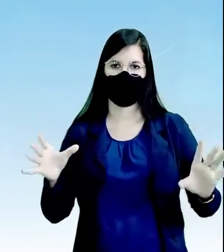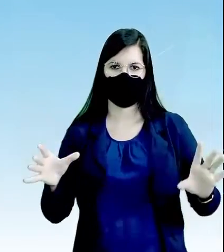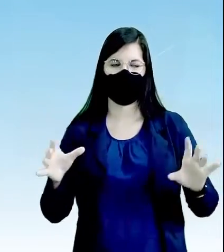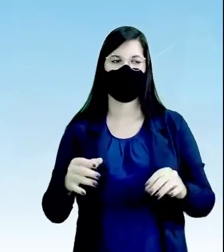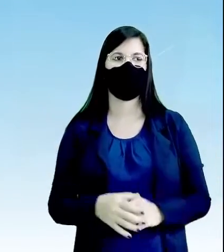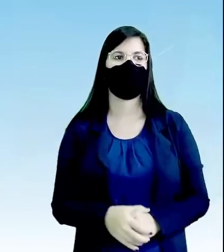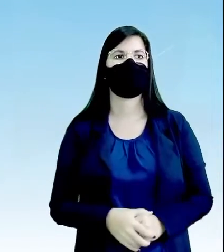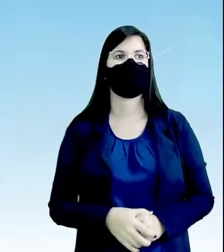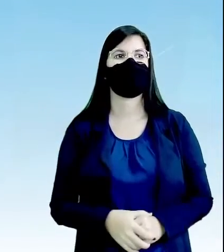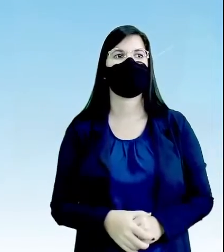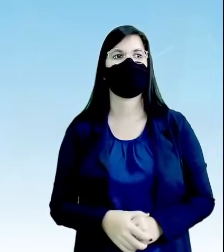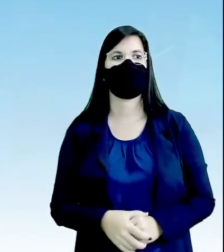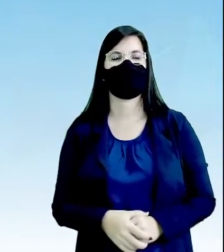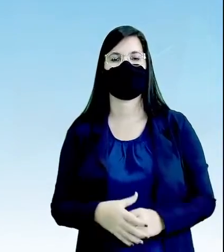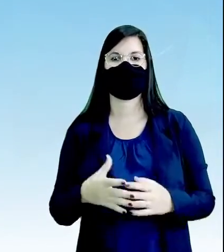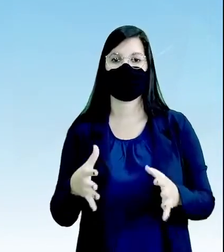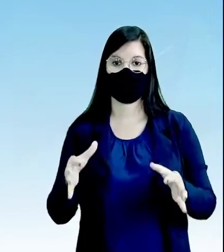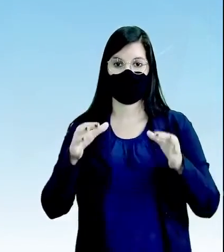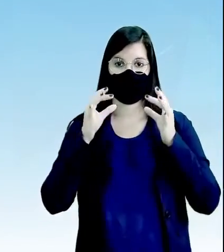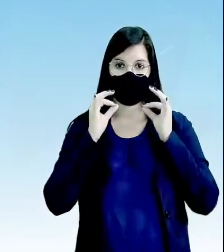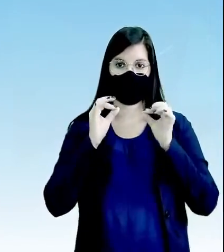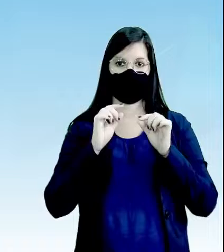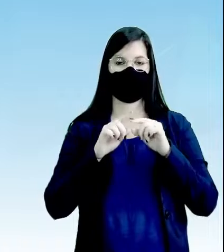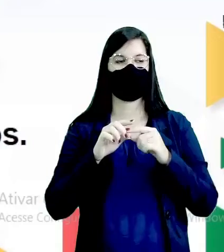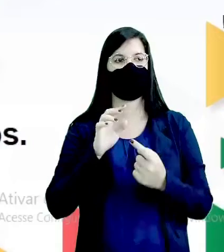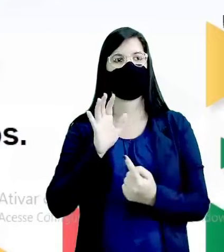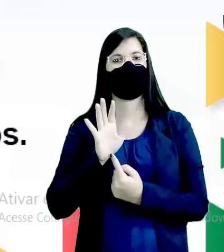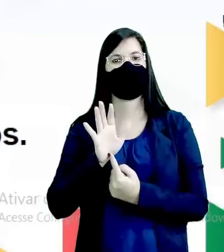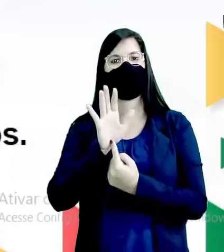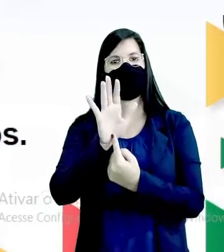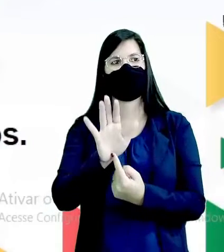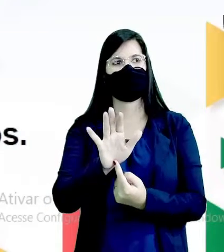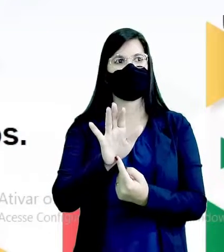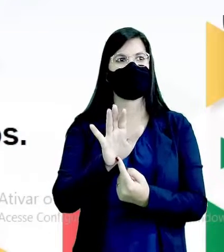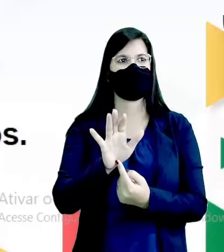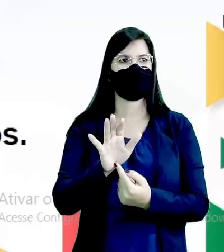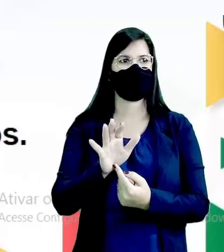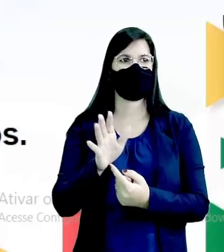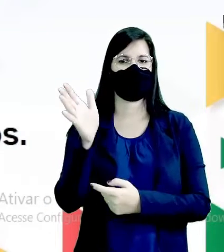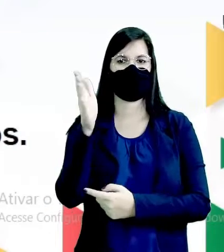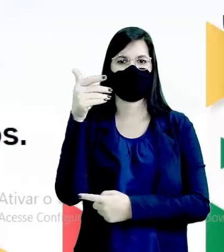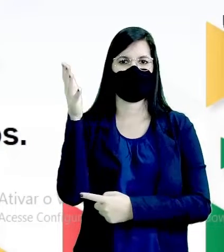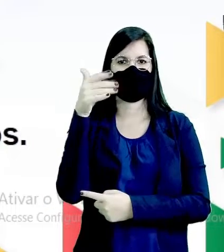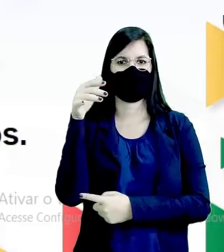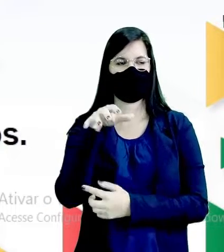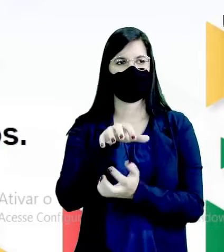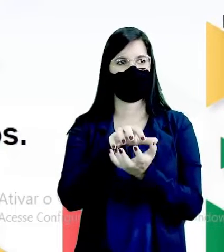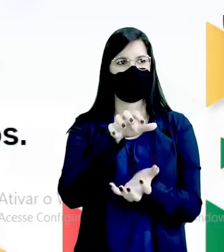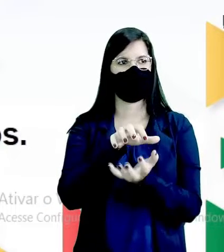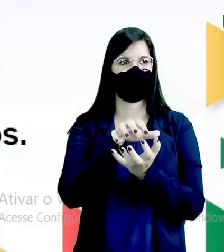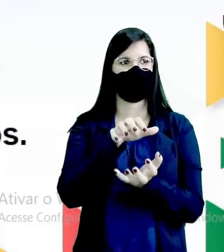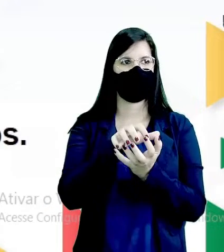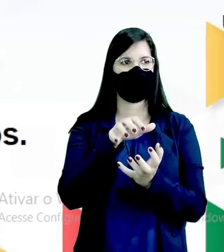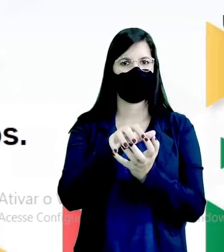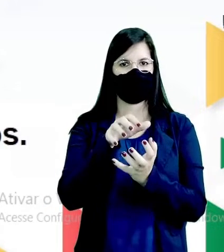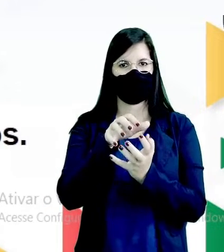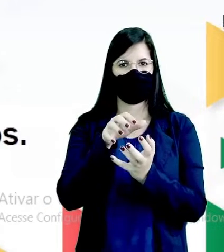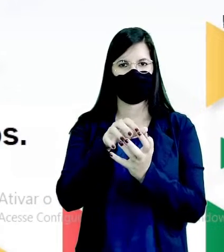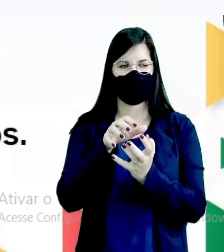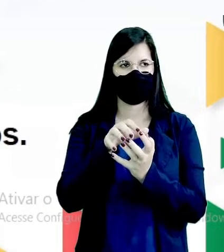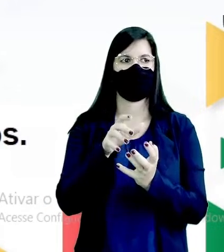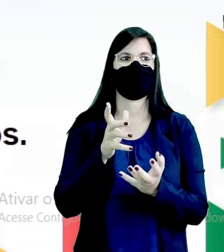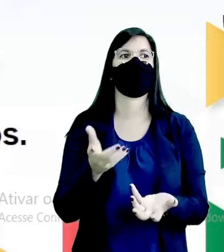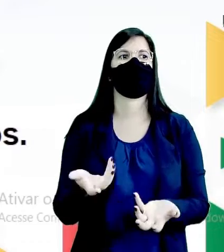atenção, interrompendo sua fala, a essa representação, né? Mais uma vez, olha aí a bandeira de Pernambuco tremulando, não é isso?